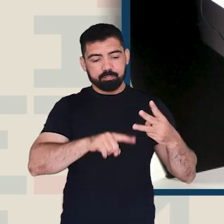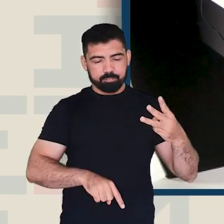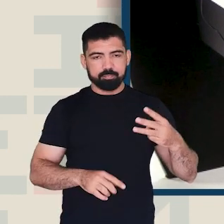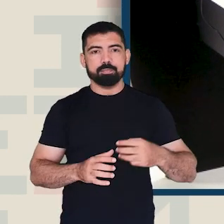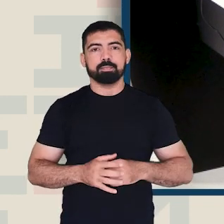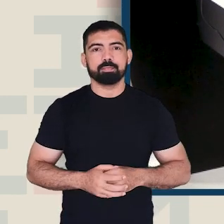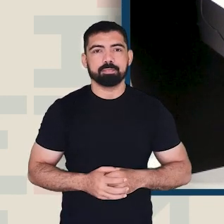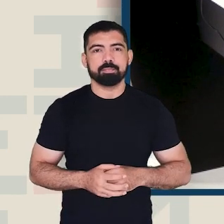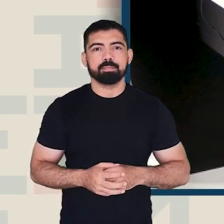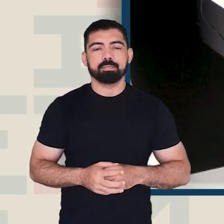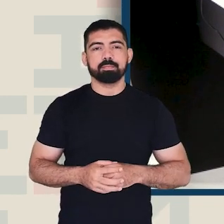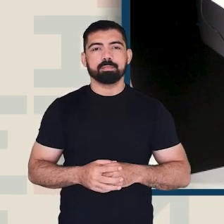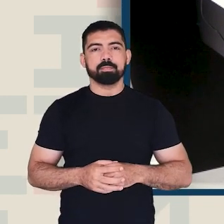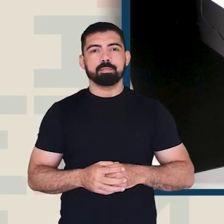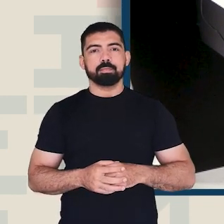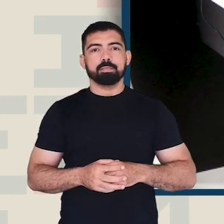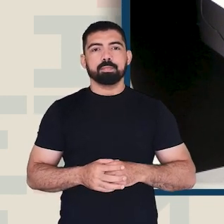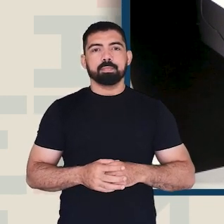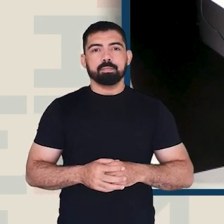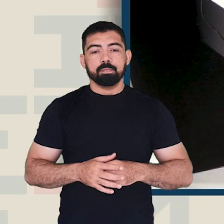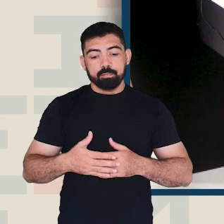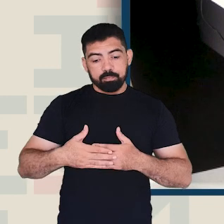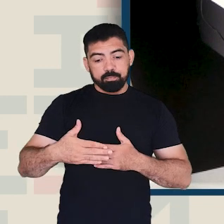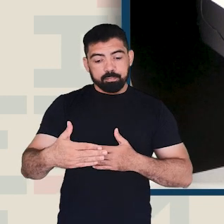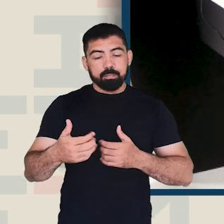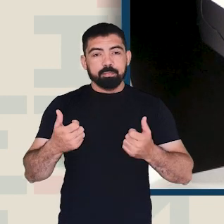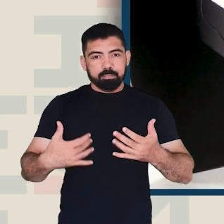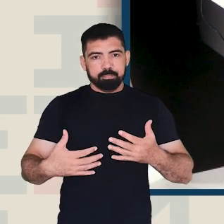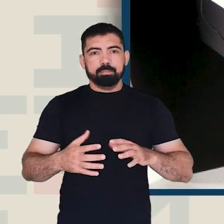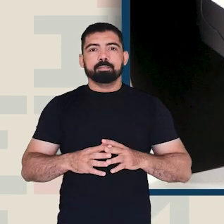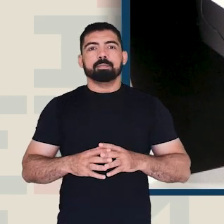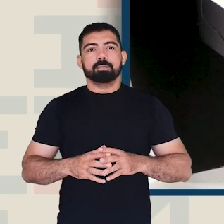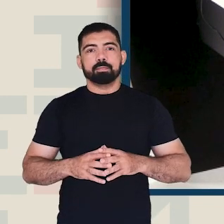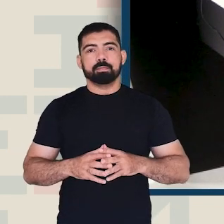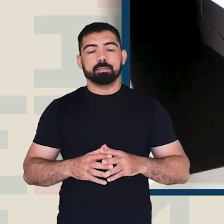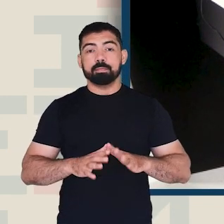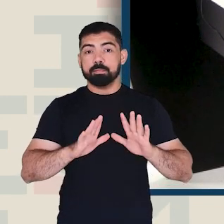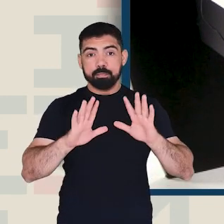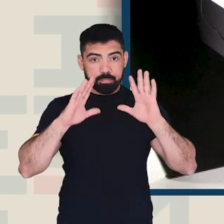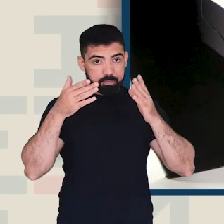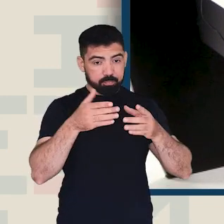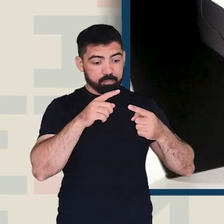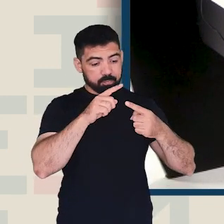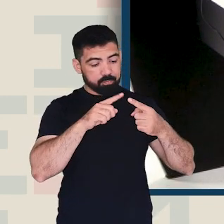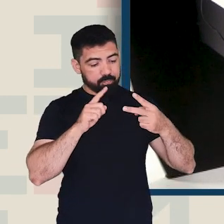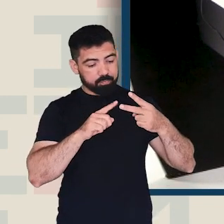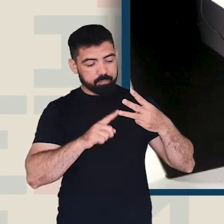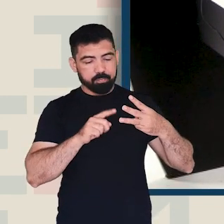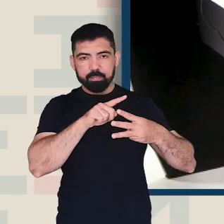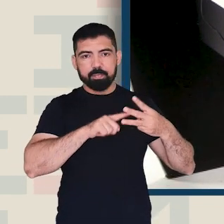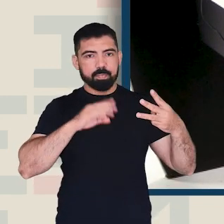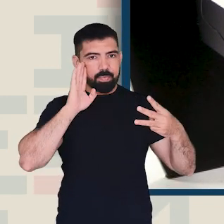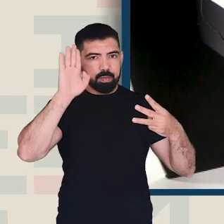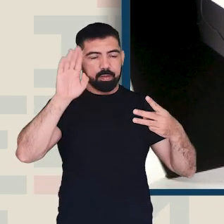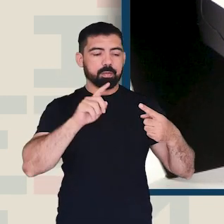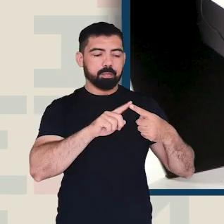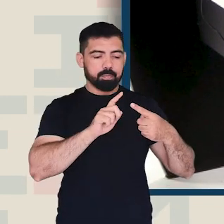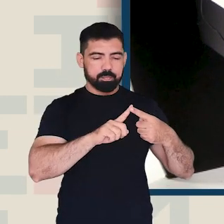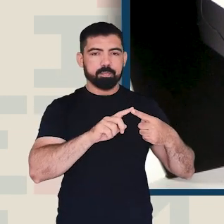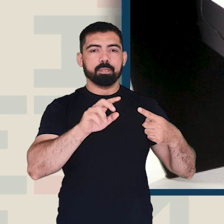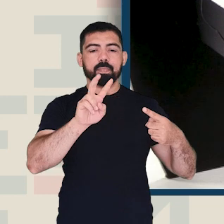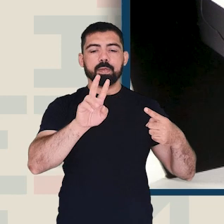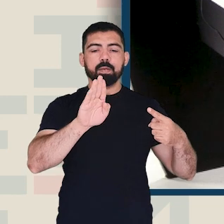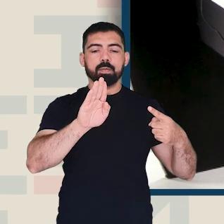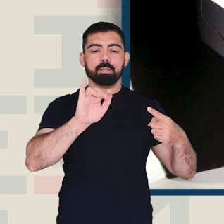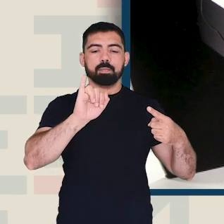Se eu junto 2 ternários, eu tenho um compasso de 6 tempos, e assim por diante, ok? Mas eu vou me atentar aqui nessa aula apenas aos principais, binário,